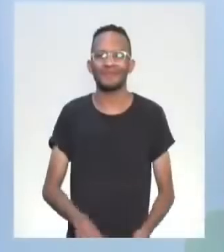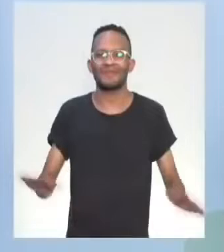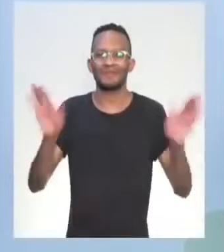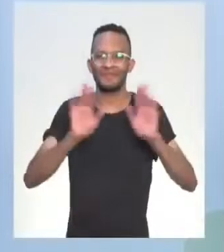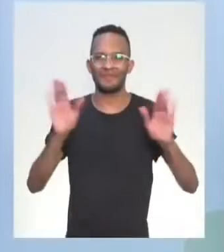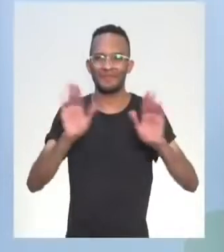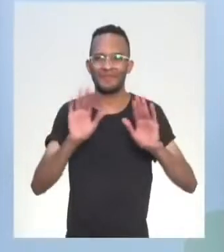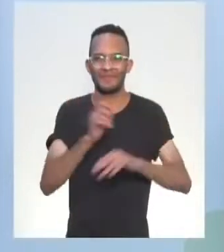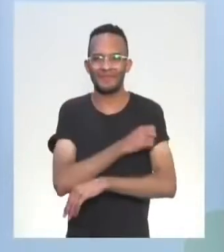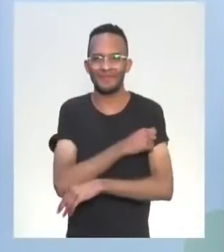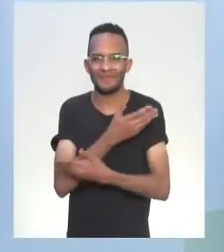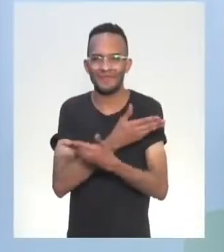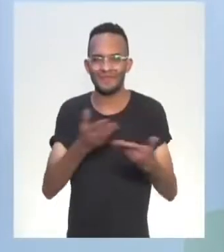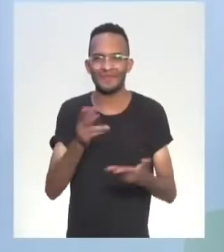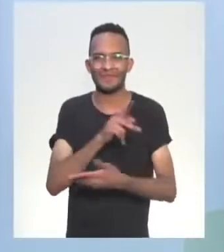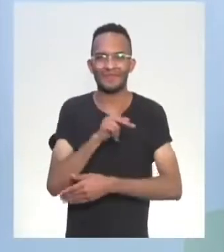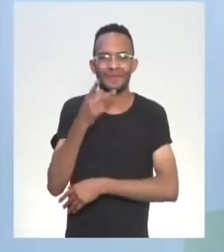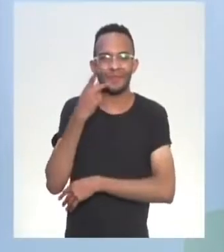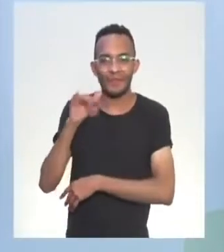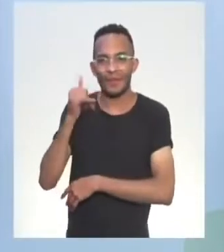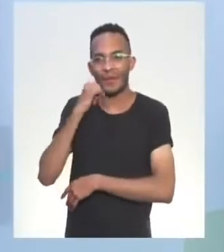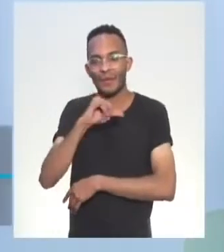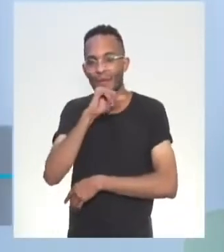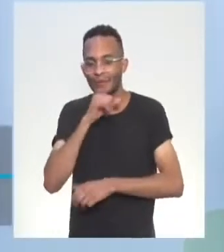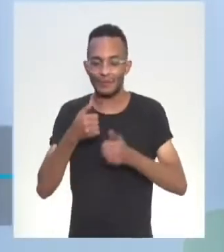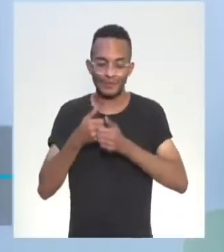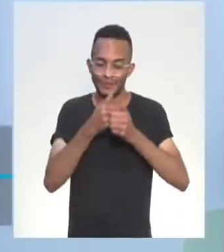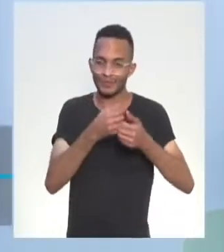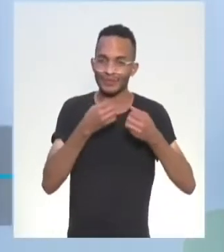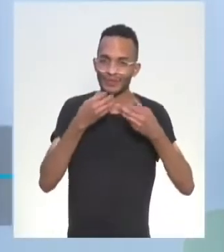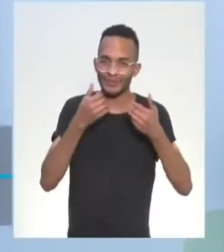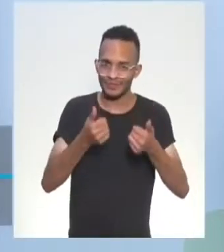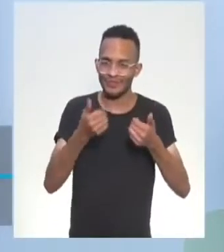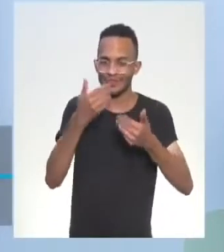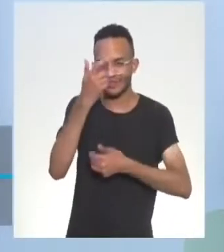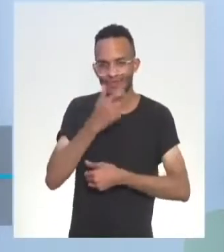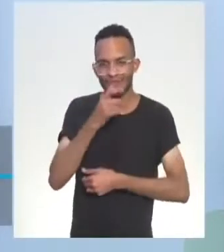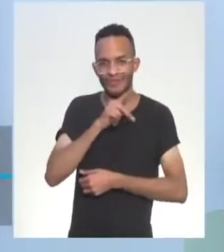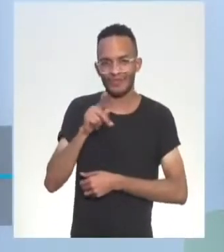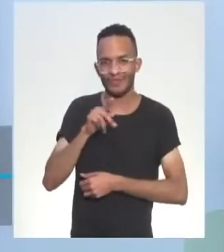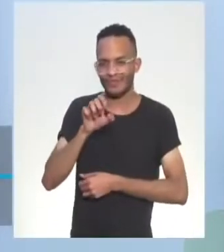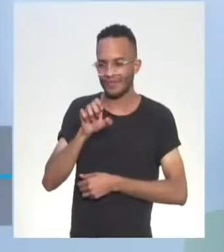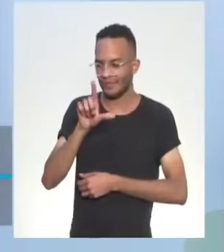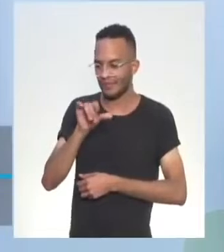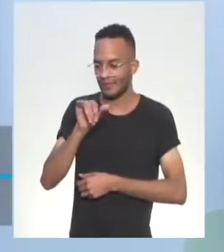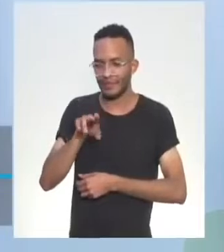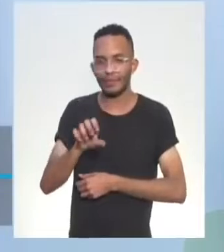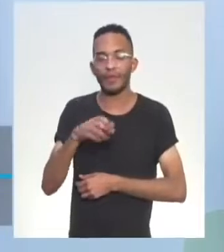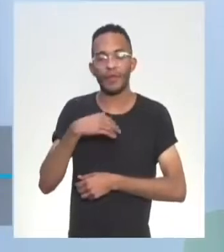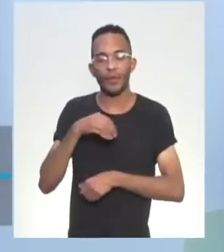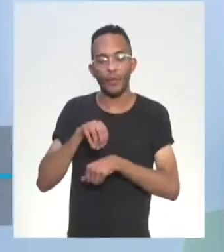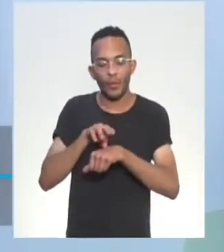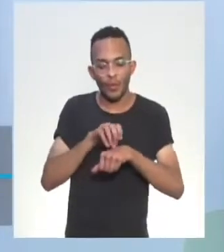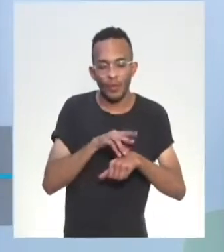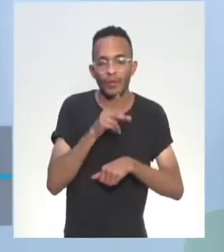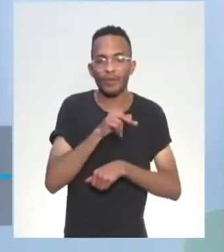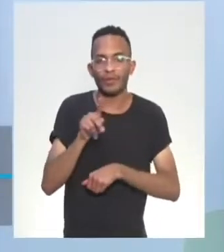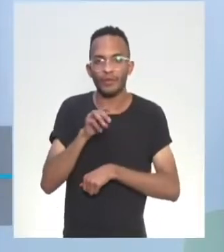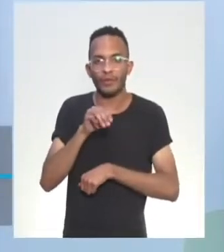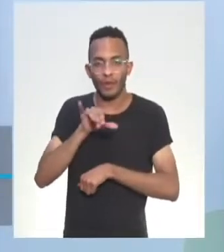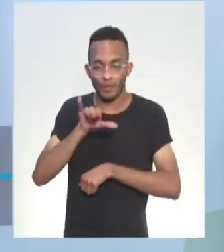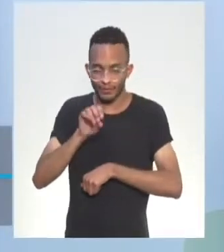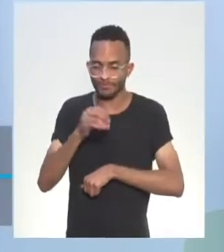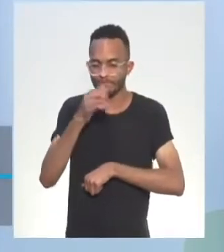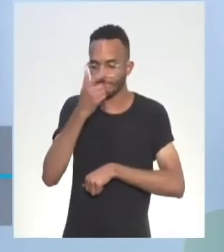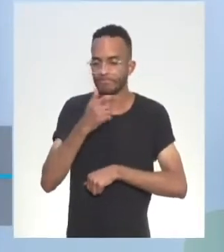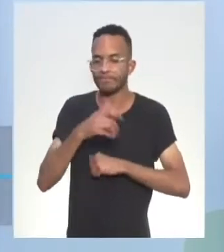Olá, alunos, professores, pais que nos acompanham, tudo bem? Sou a professora Elaine, vou moderar a aula do Mauro e nossa